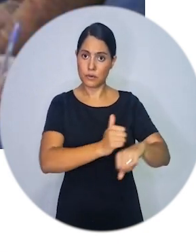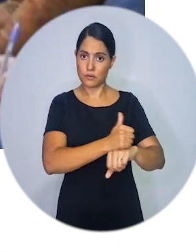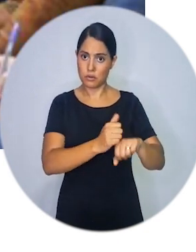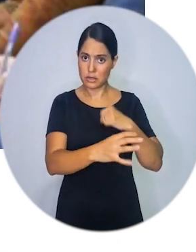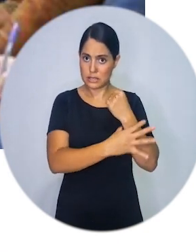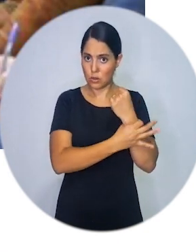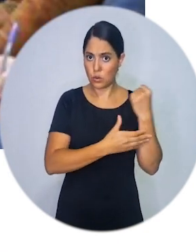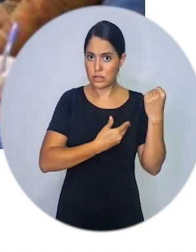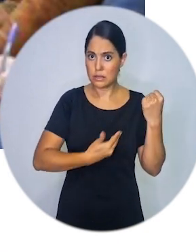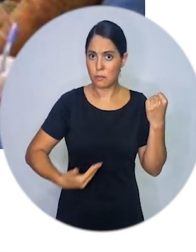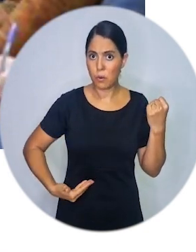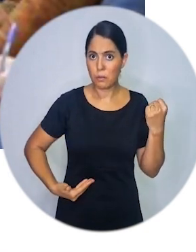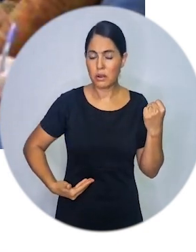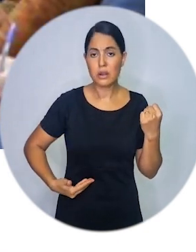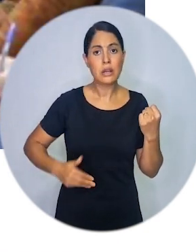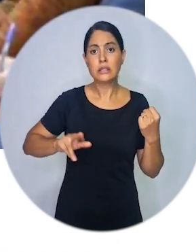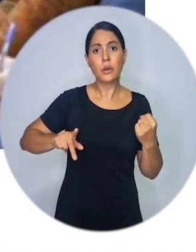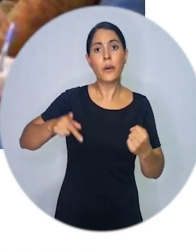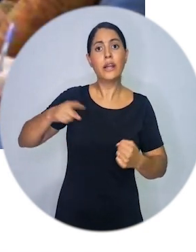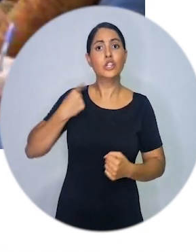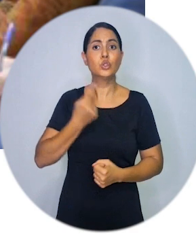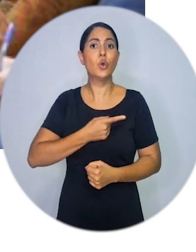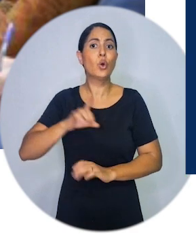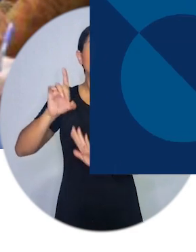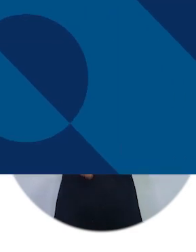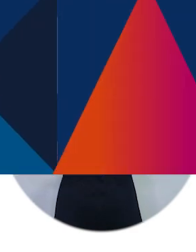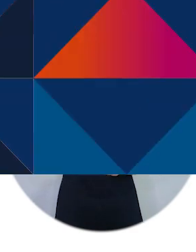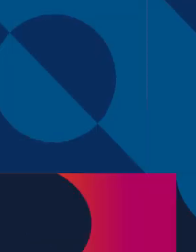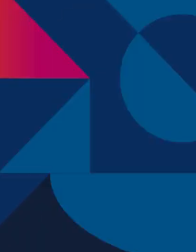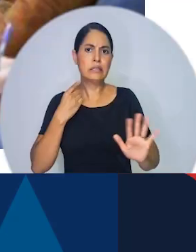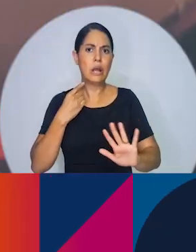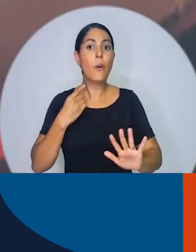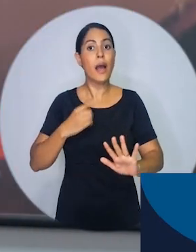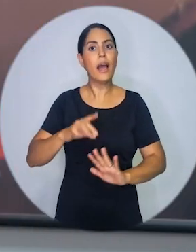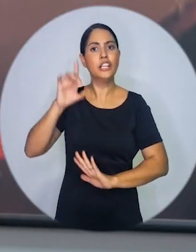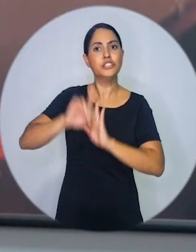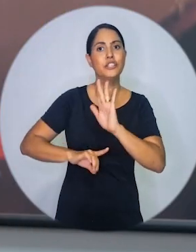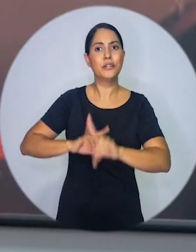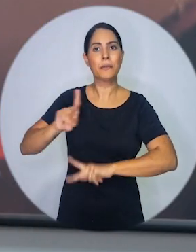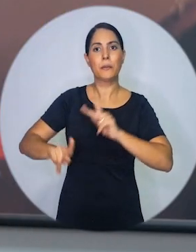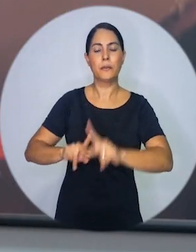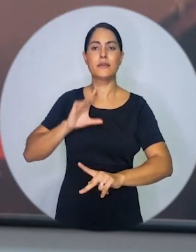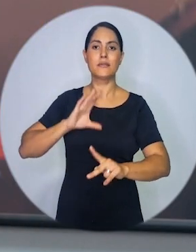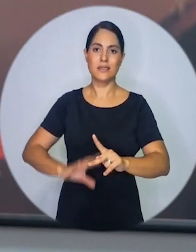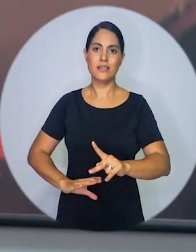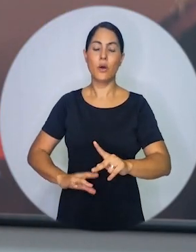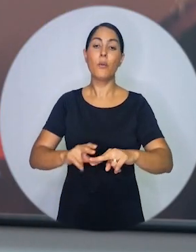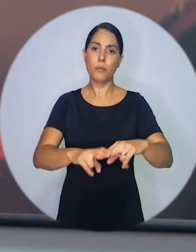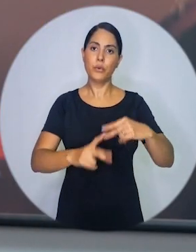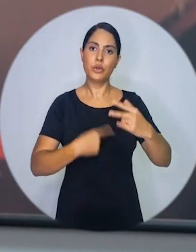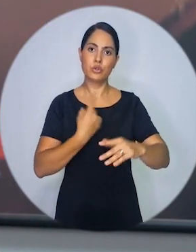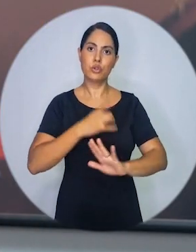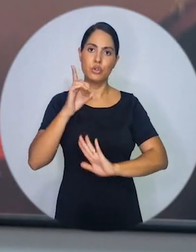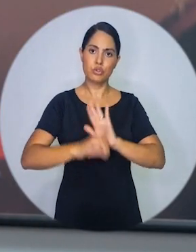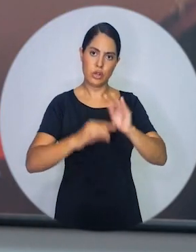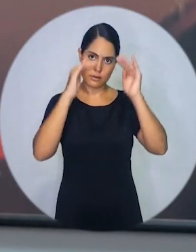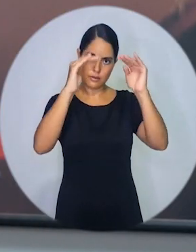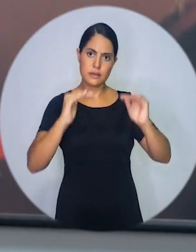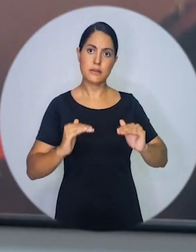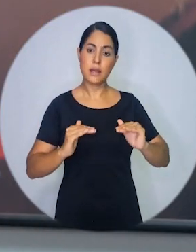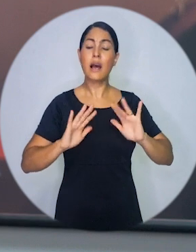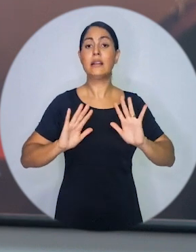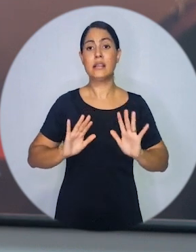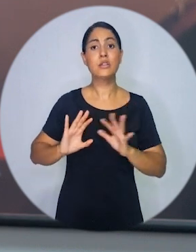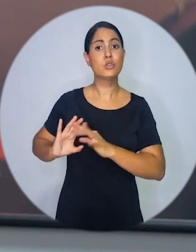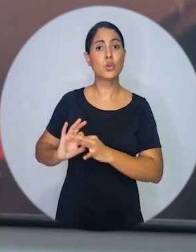que, como sabemos, não são da advocacia, mas sim do cidadão, do nosso constituinte. A partir destes protocolos de intenções que foram firmados,